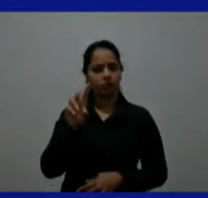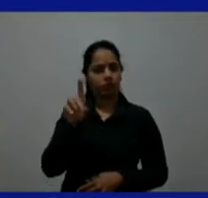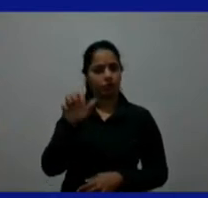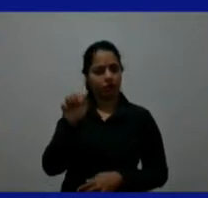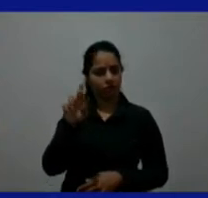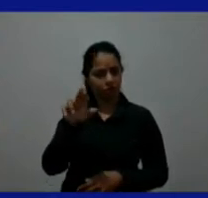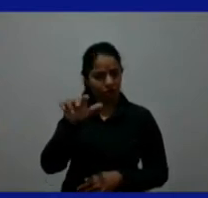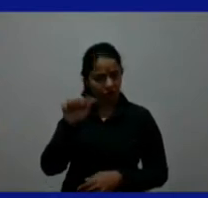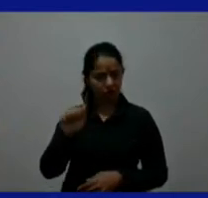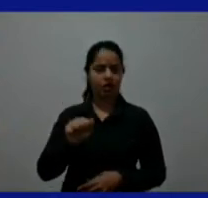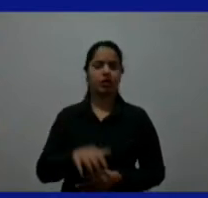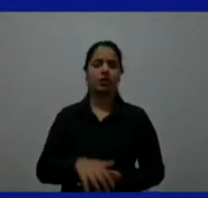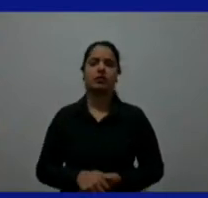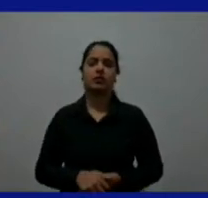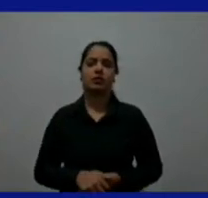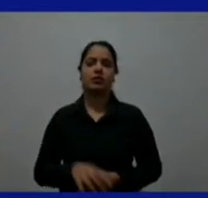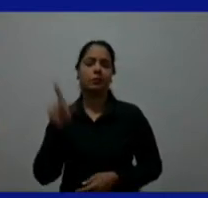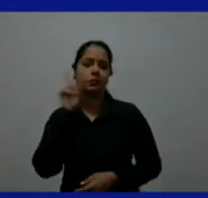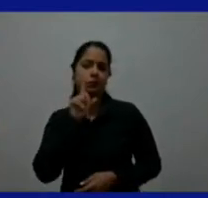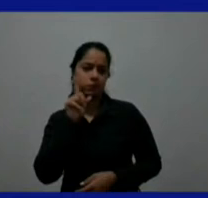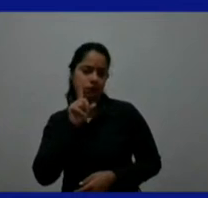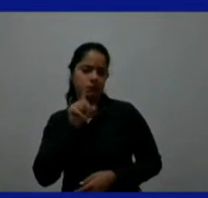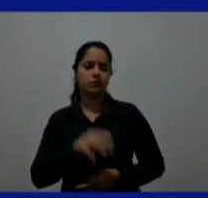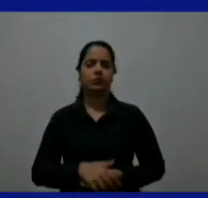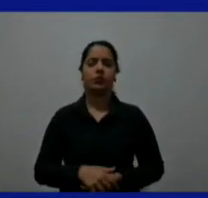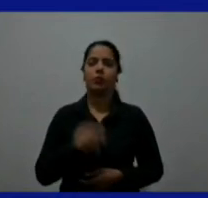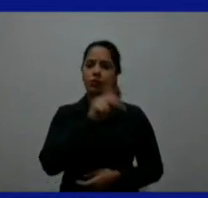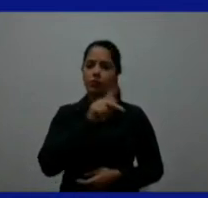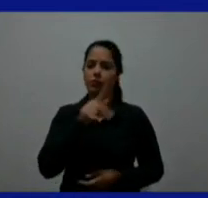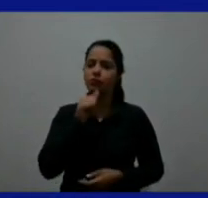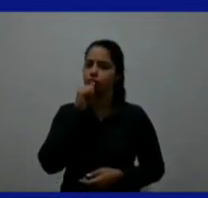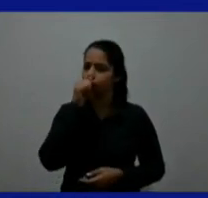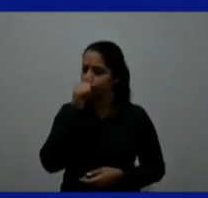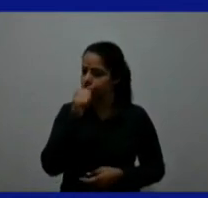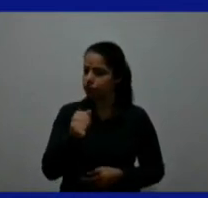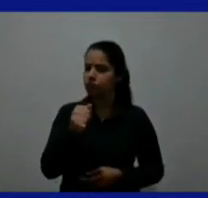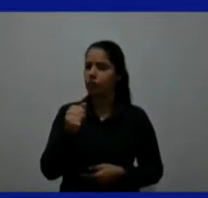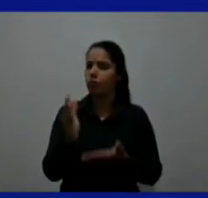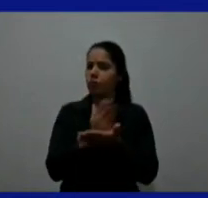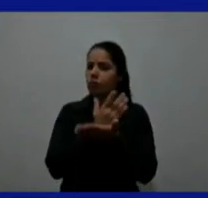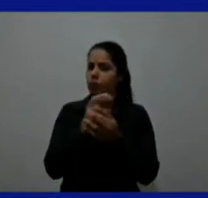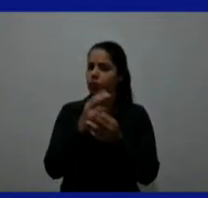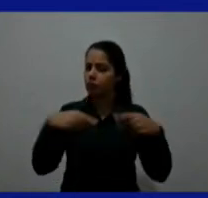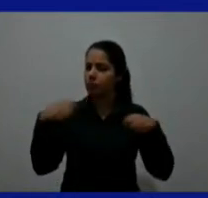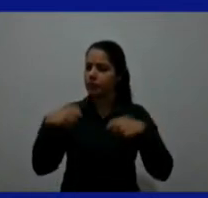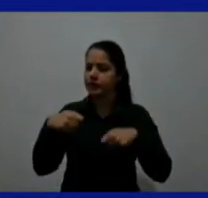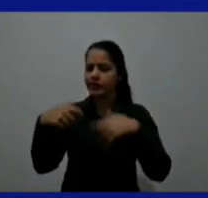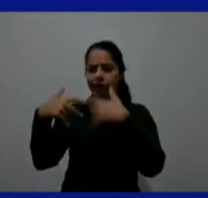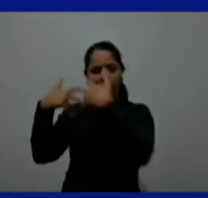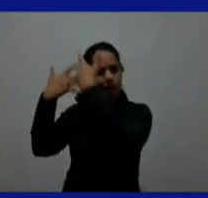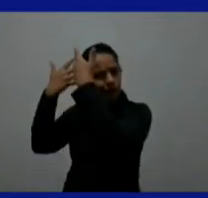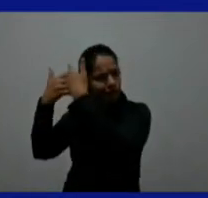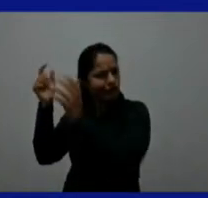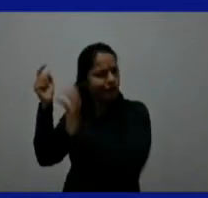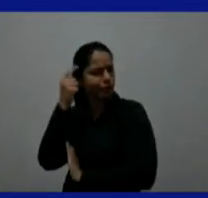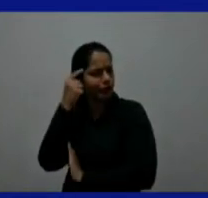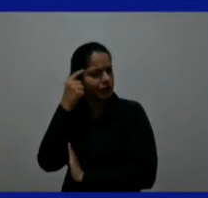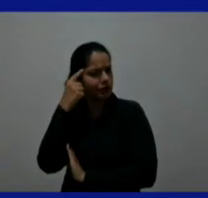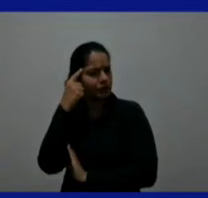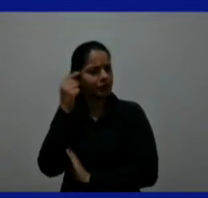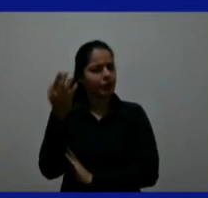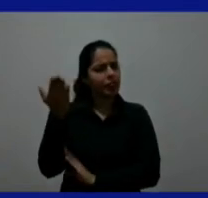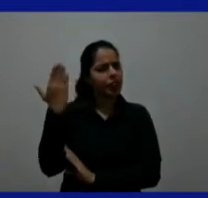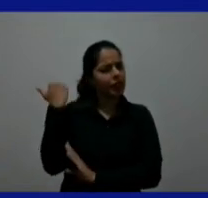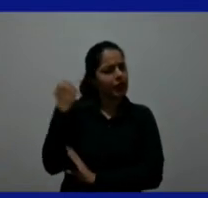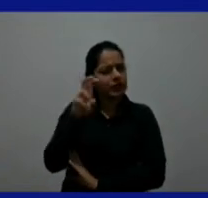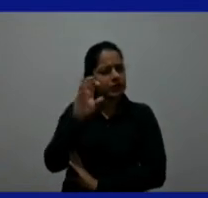fala algumas coisas que nós temos que refletir. Há 50 anos atrás, o Milton Friedman, que foi o